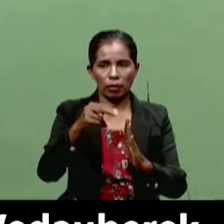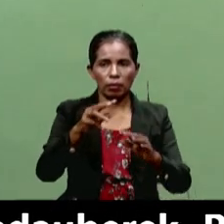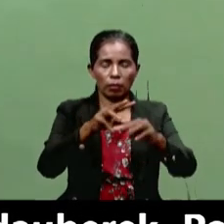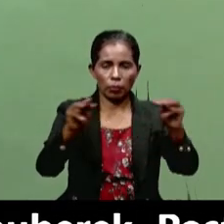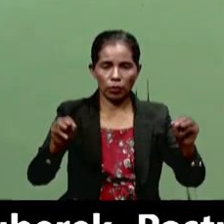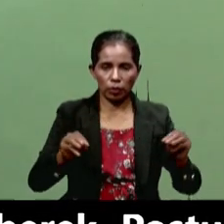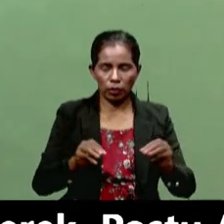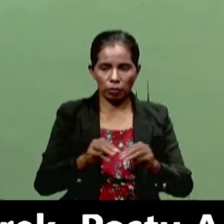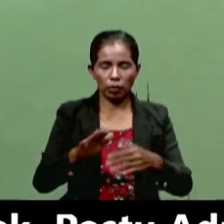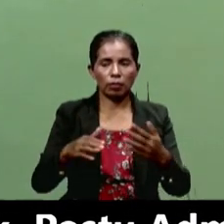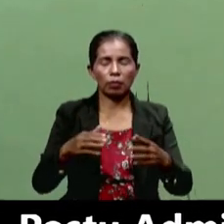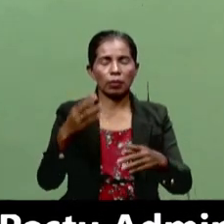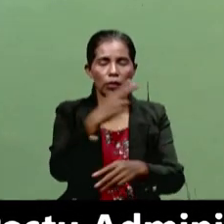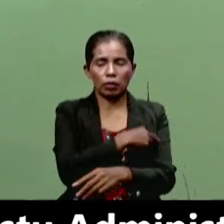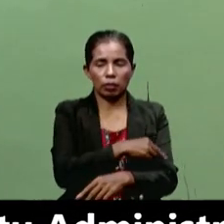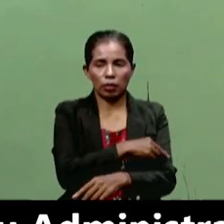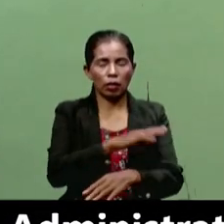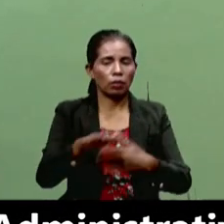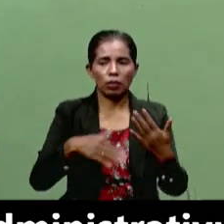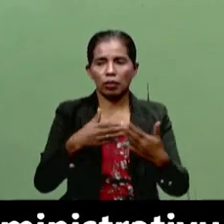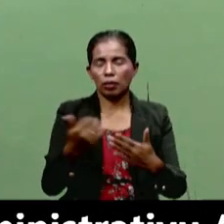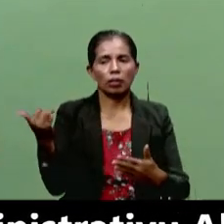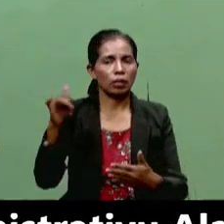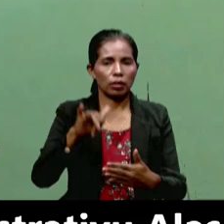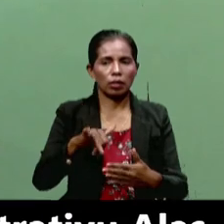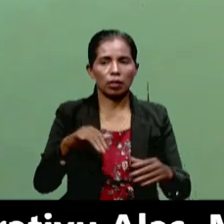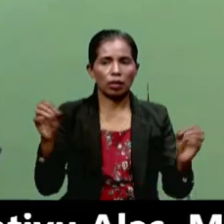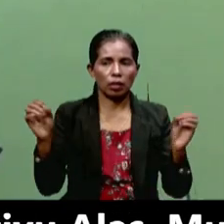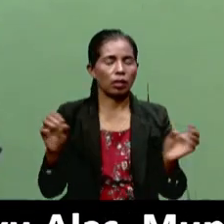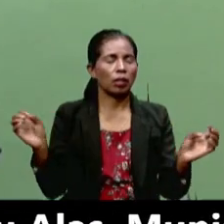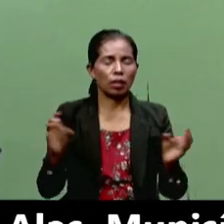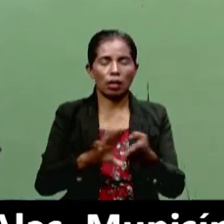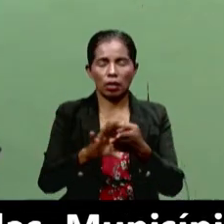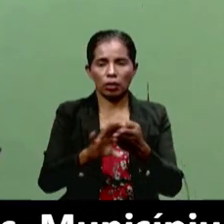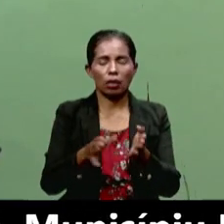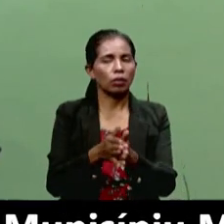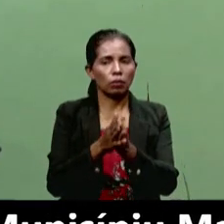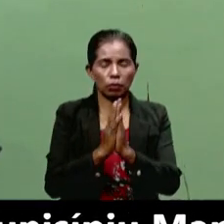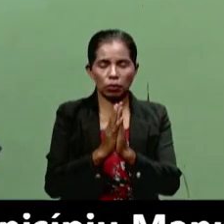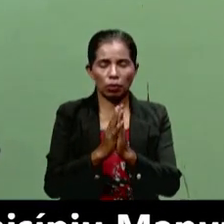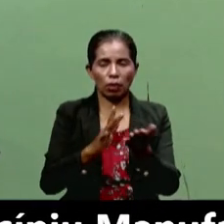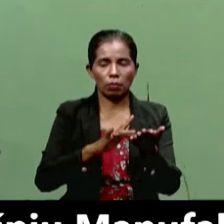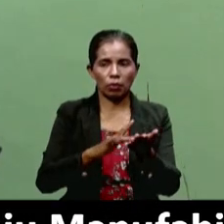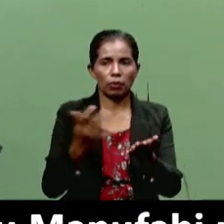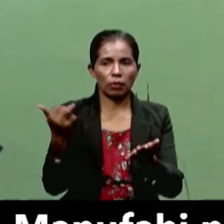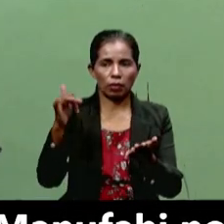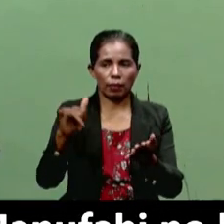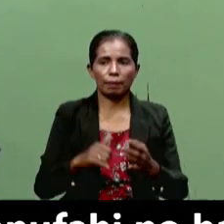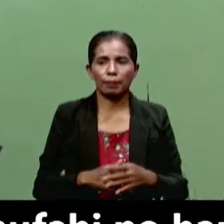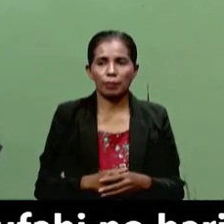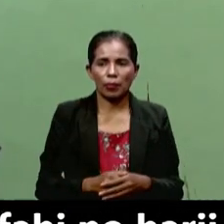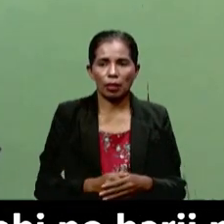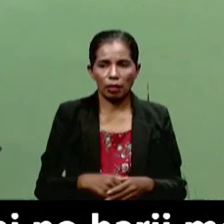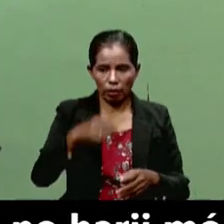município vai centro saúde ou pois saúde sira ne sira somente por isso mané dar uma ne deve ser quando é